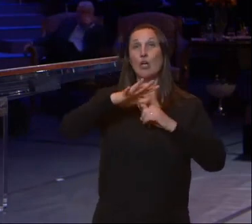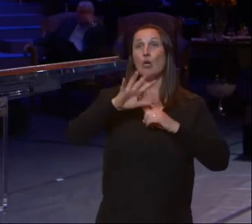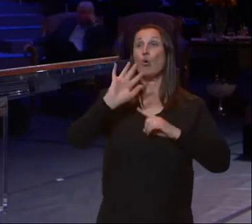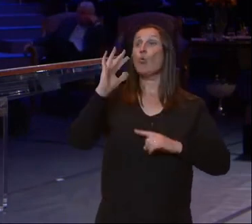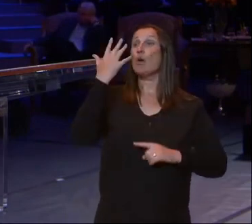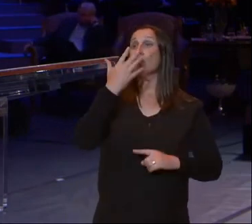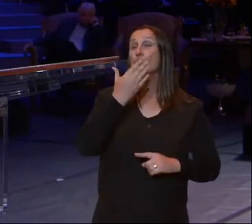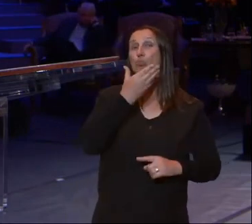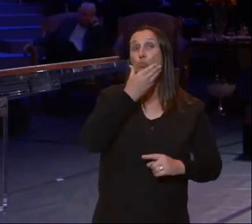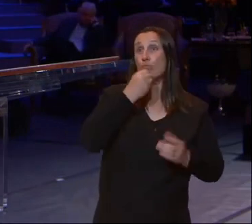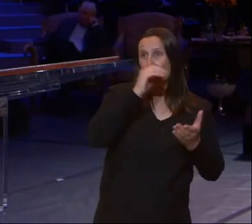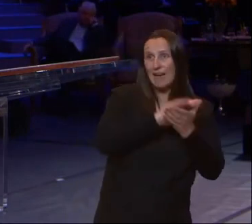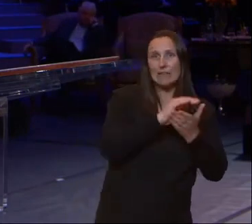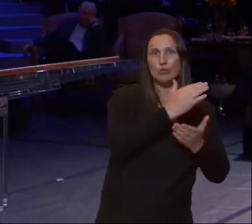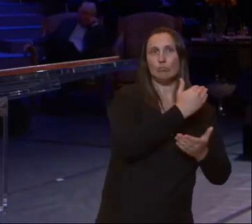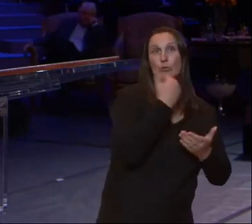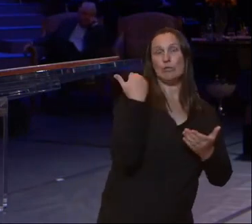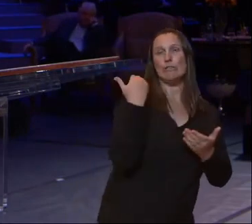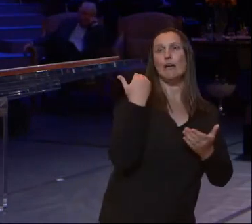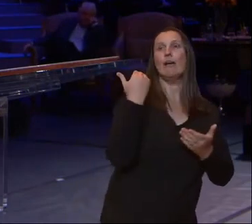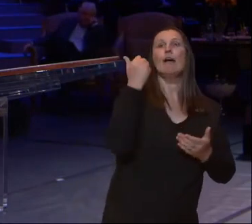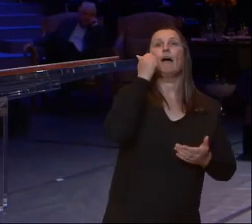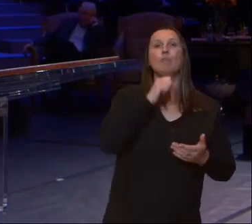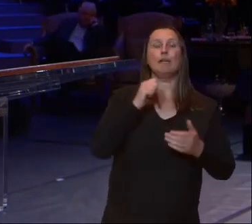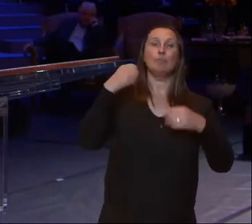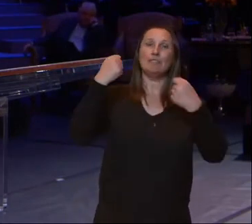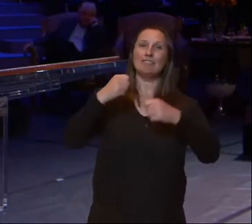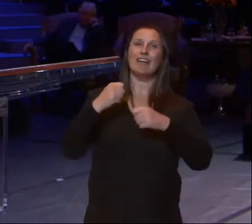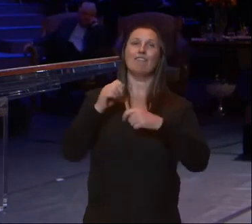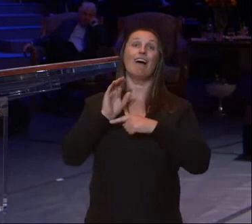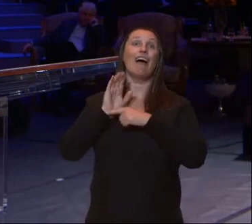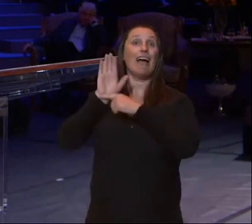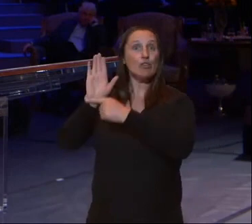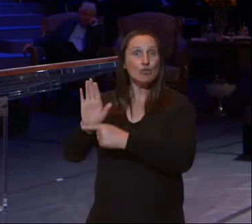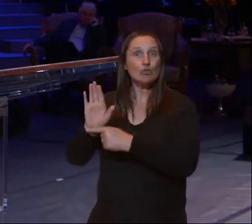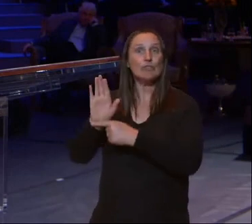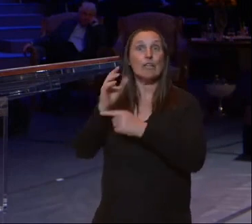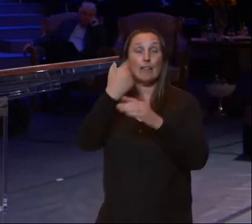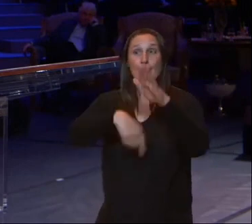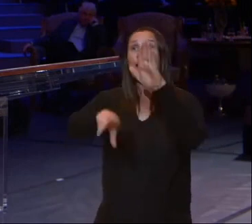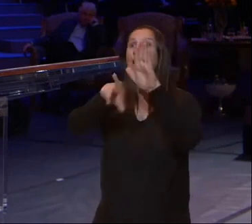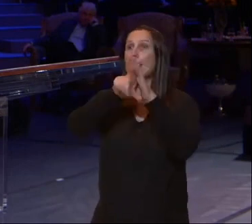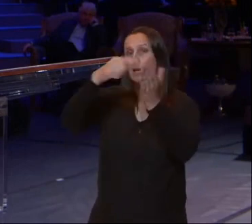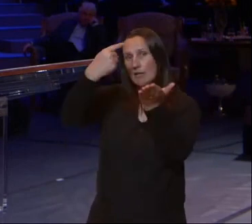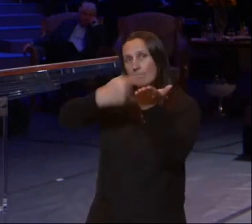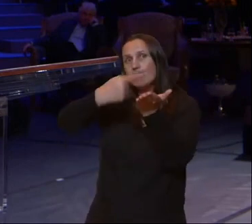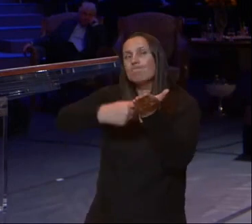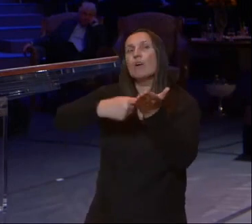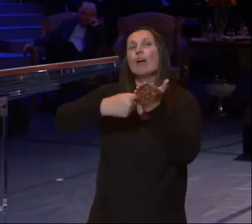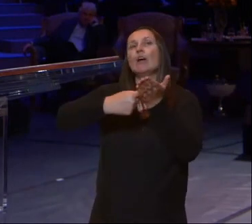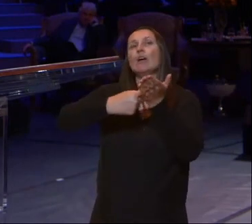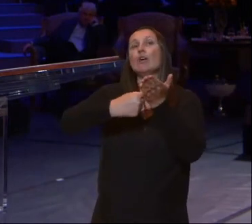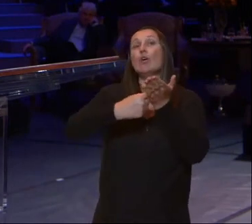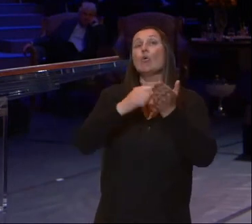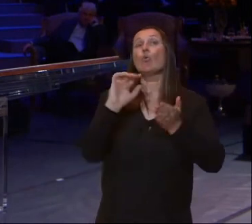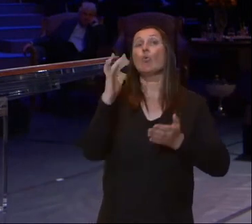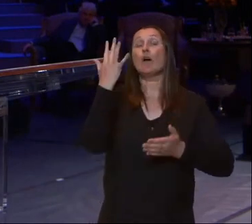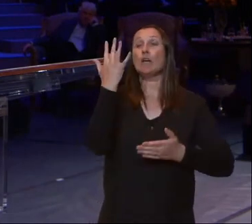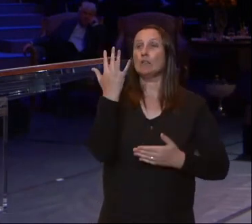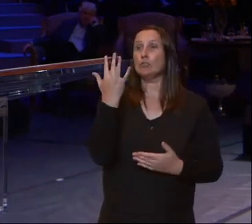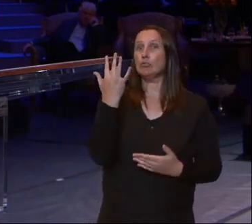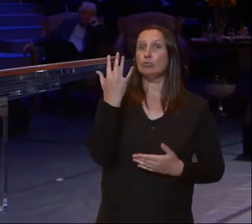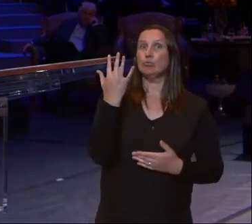sustentada por alguém, e por isso na lei do povo de Deus existia algo que determinava que um parente próximo,